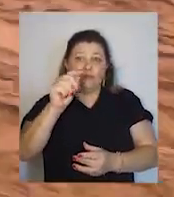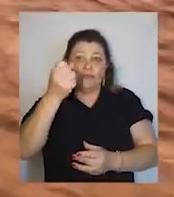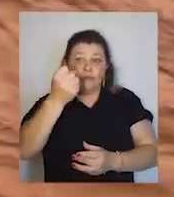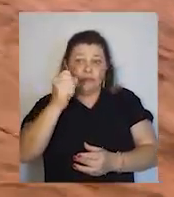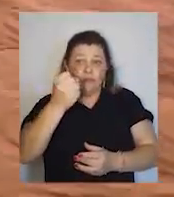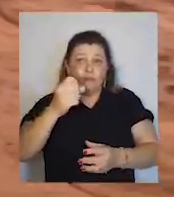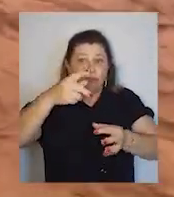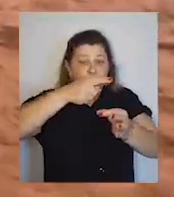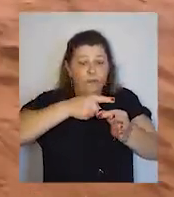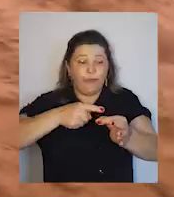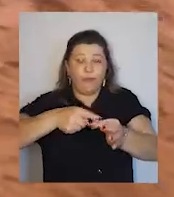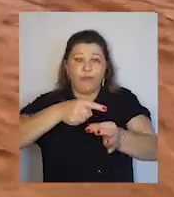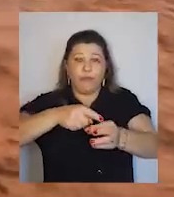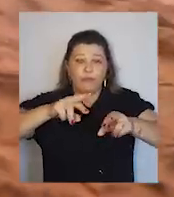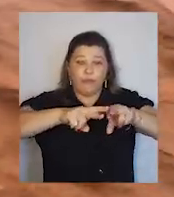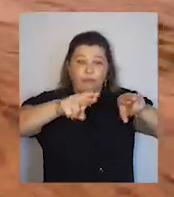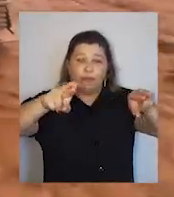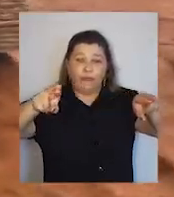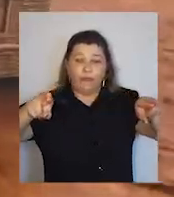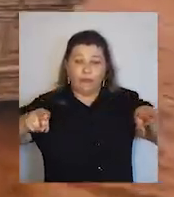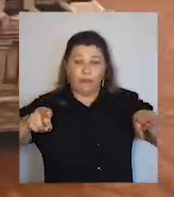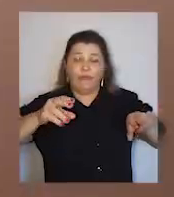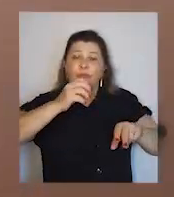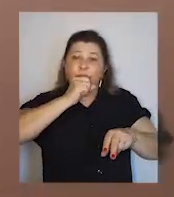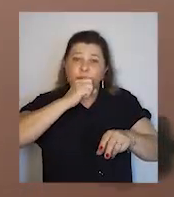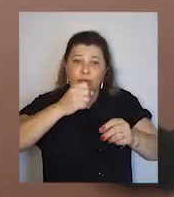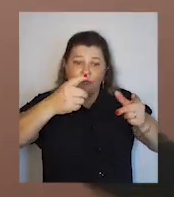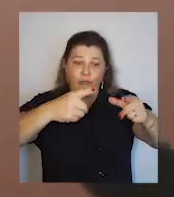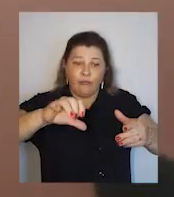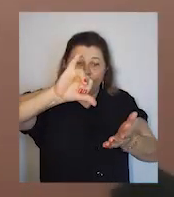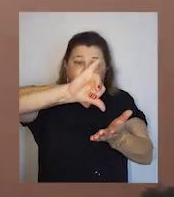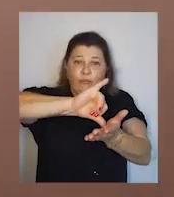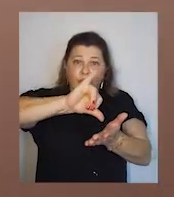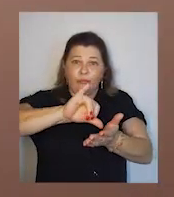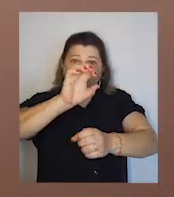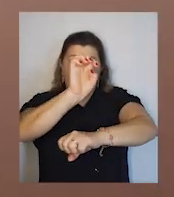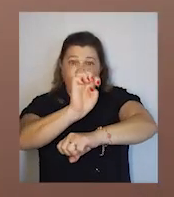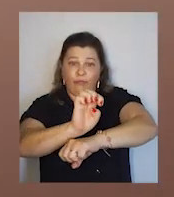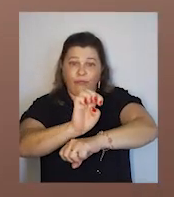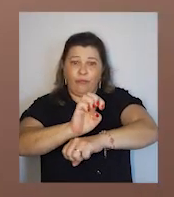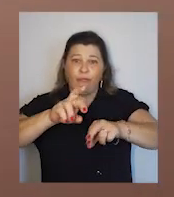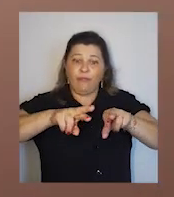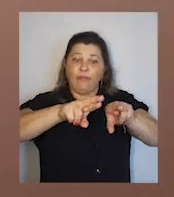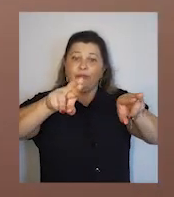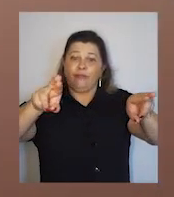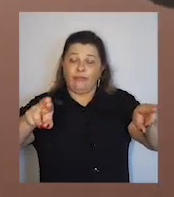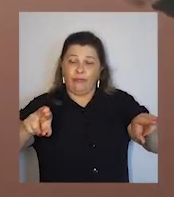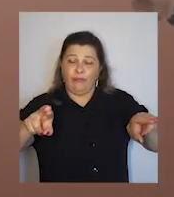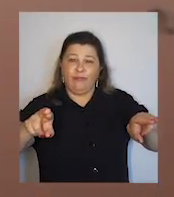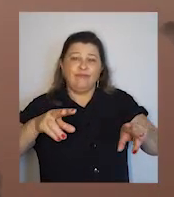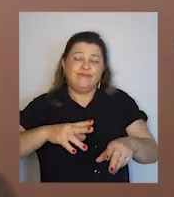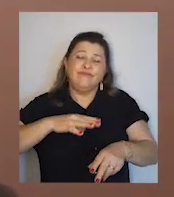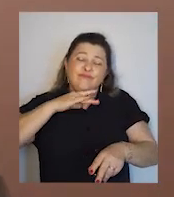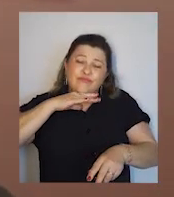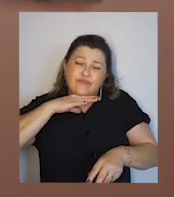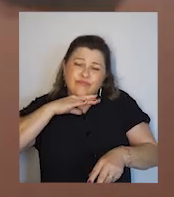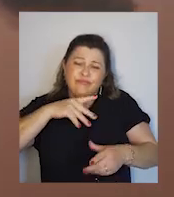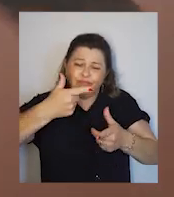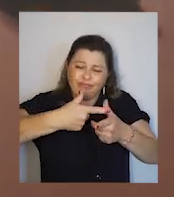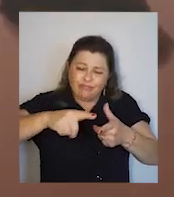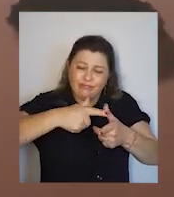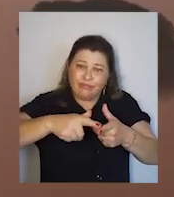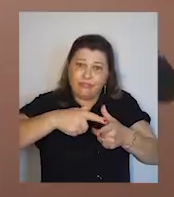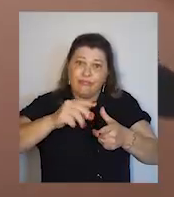478 municípios. O Vale do Taquari, localizado no centro do estado, foi a região mais atingida, após